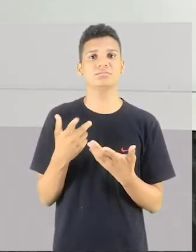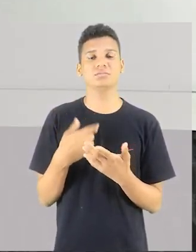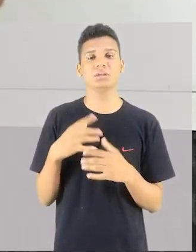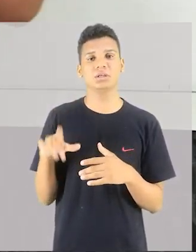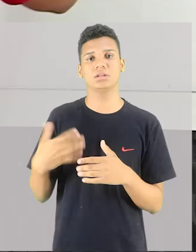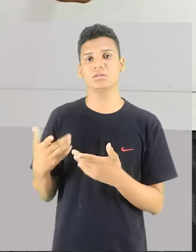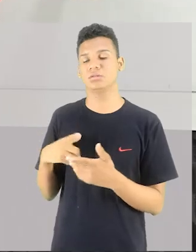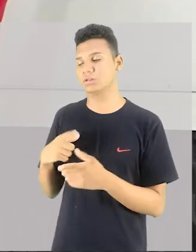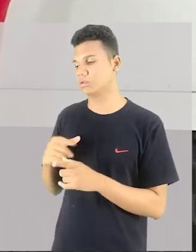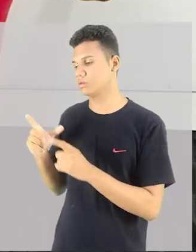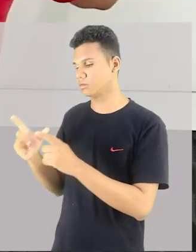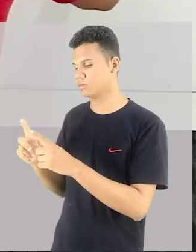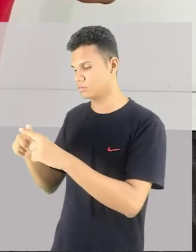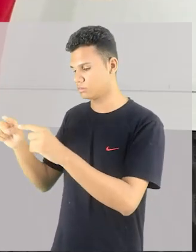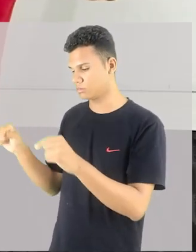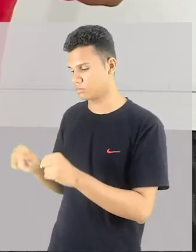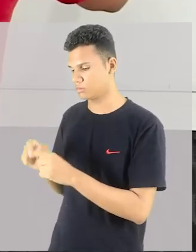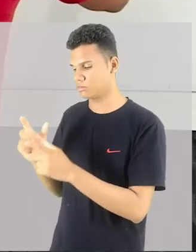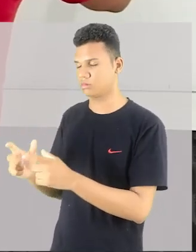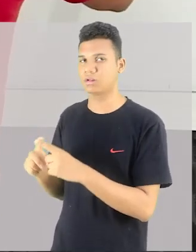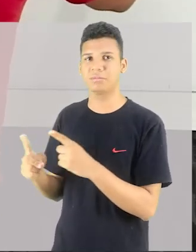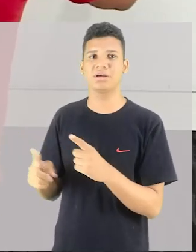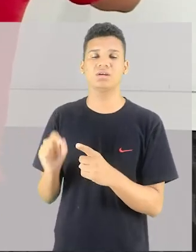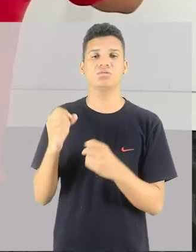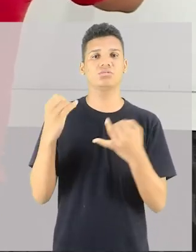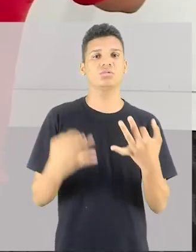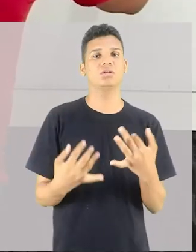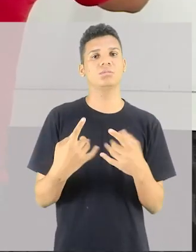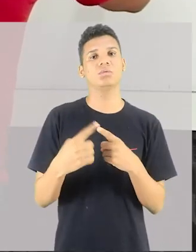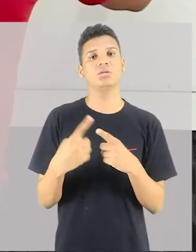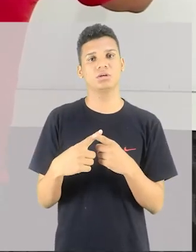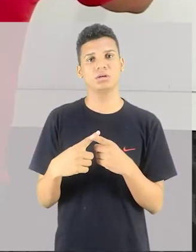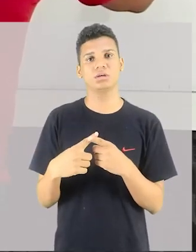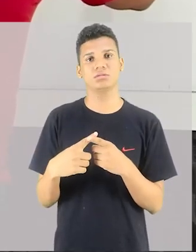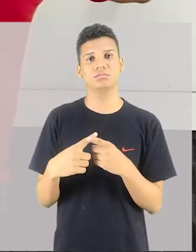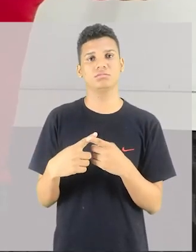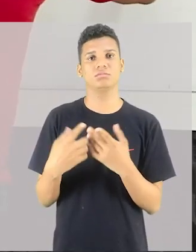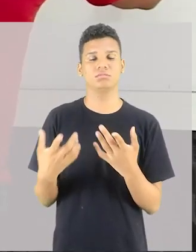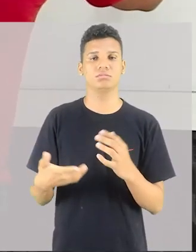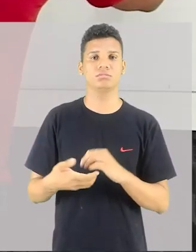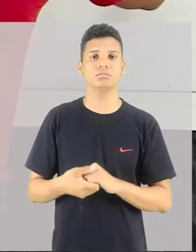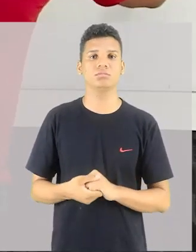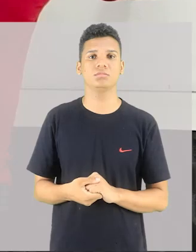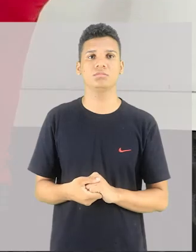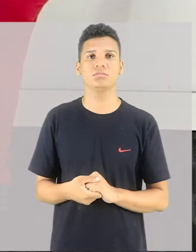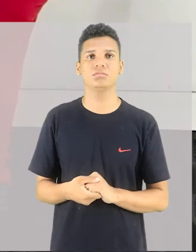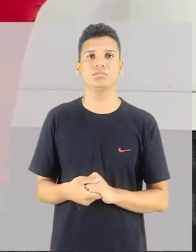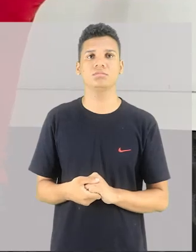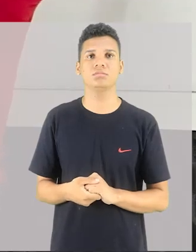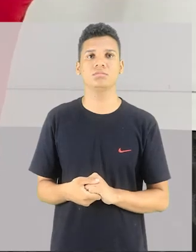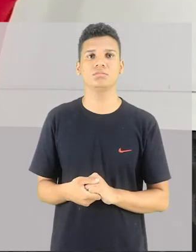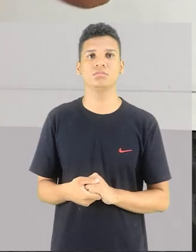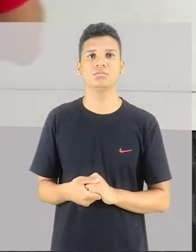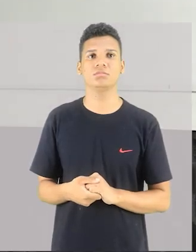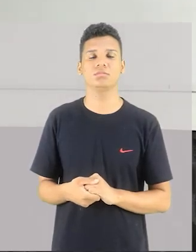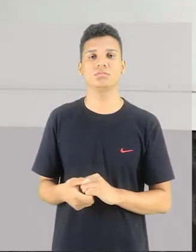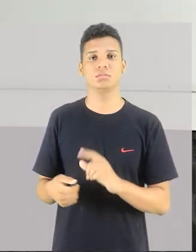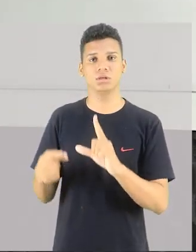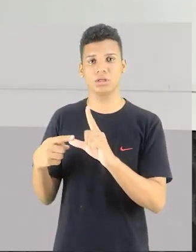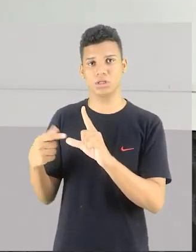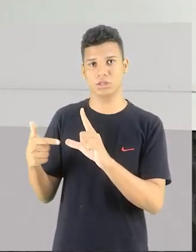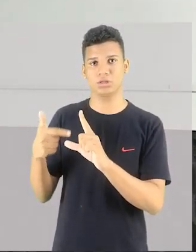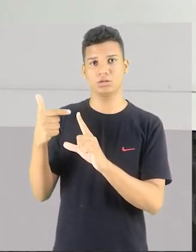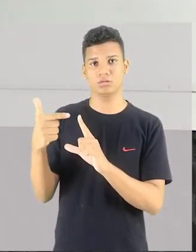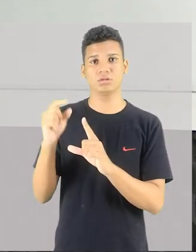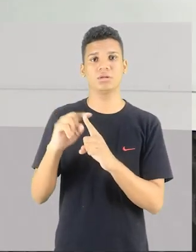do quadrado é dado pelo seu lado ao quadrado